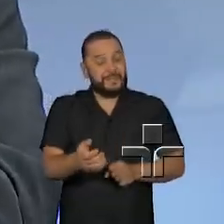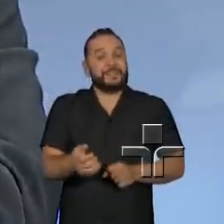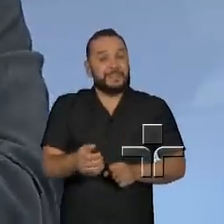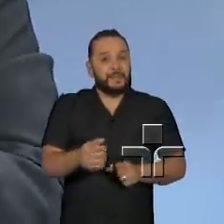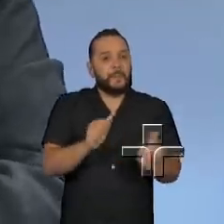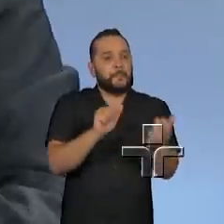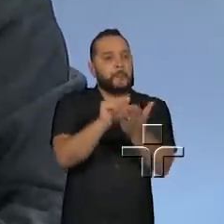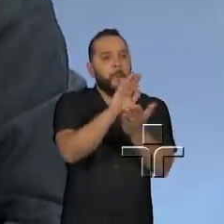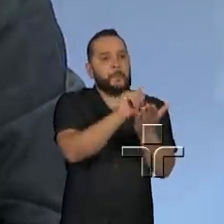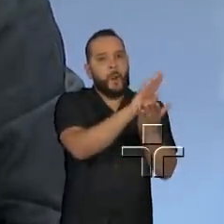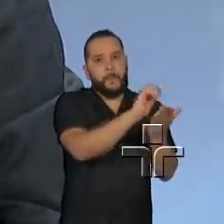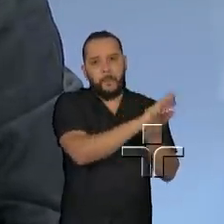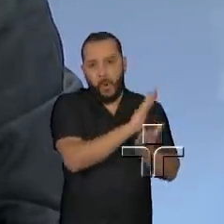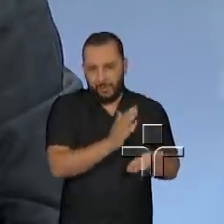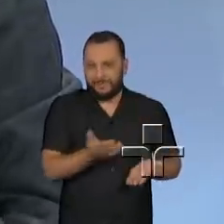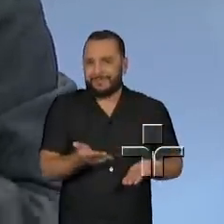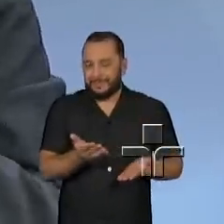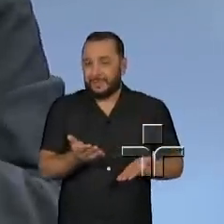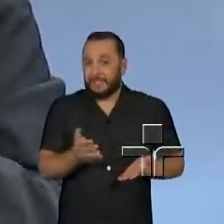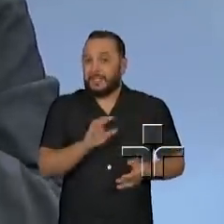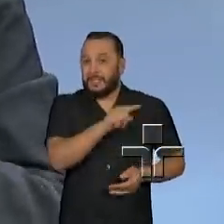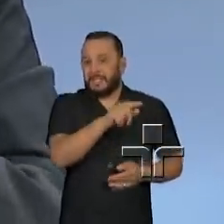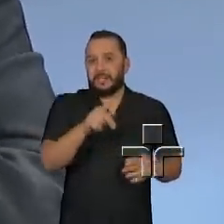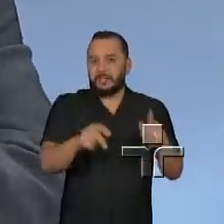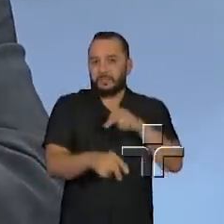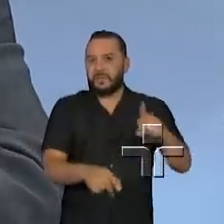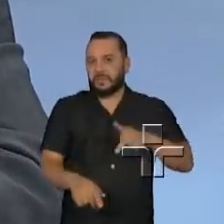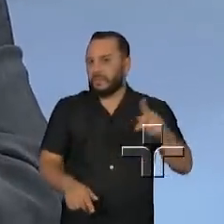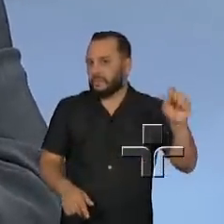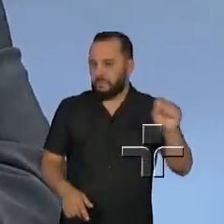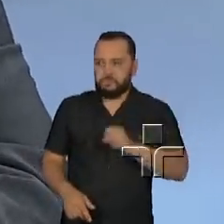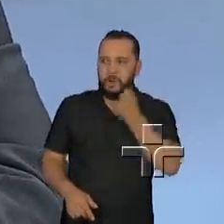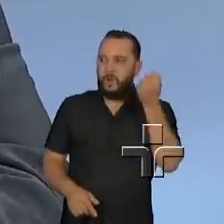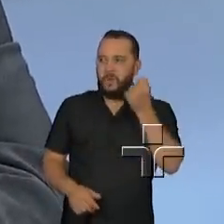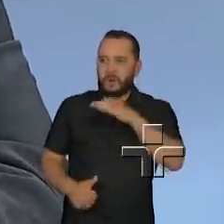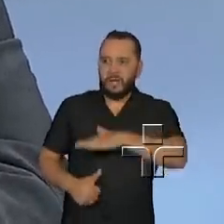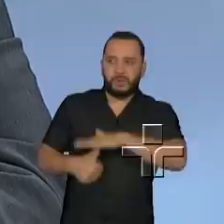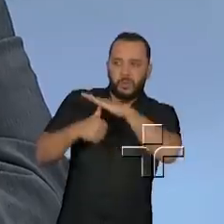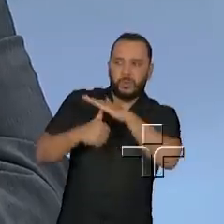que os professores gostariam de ter ali como reitores.